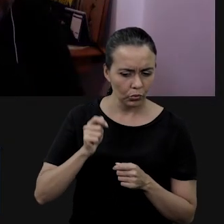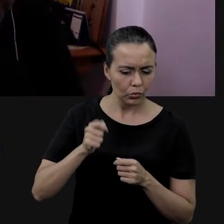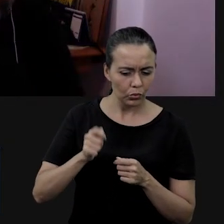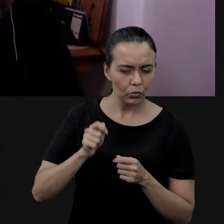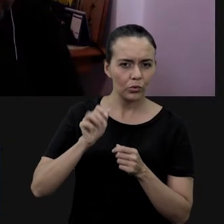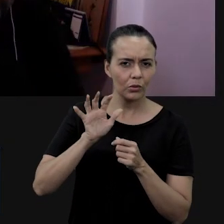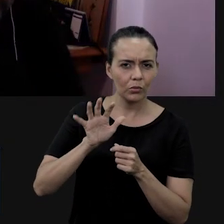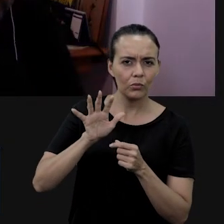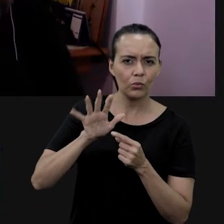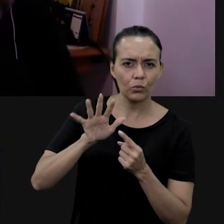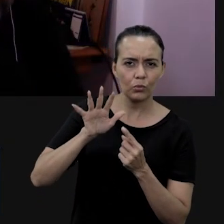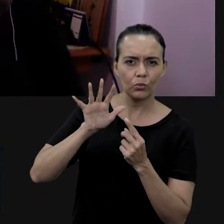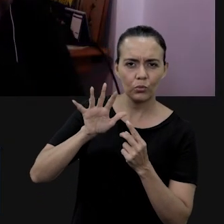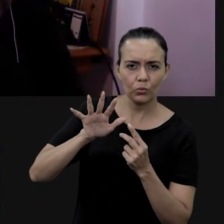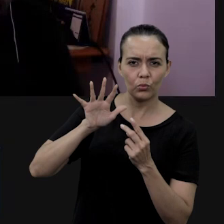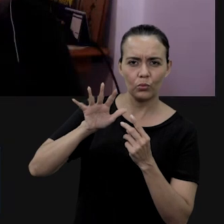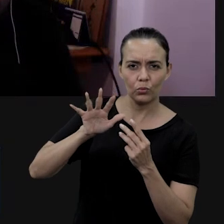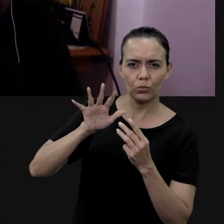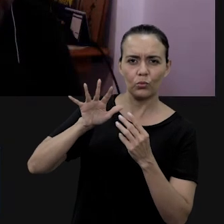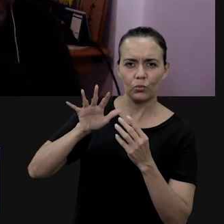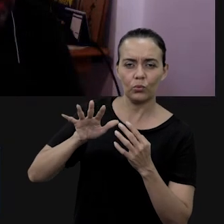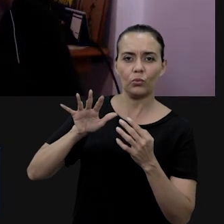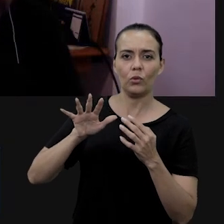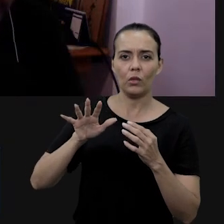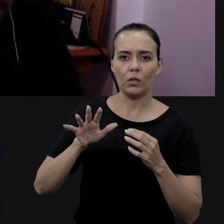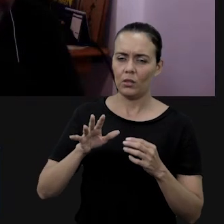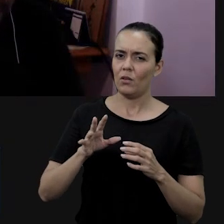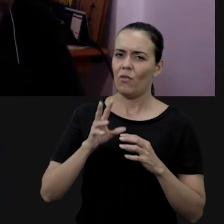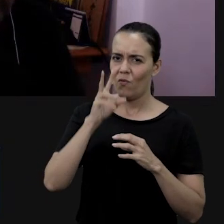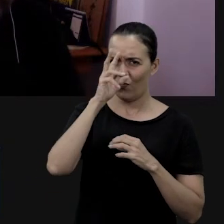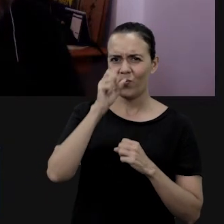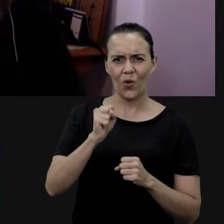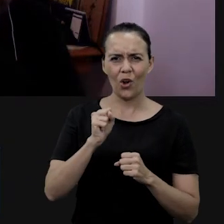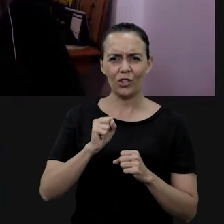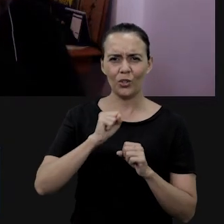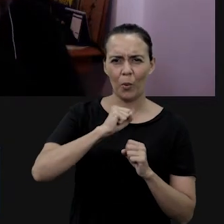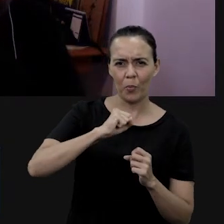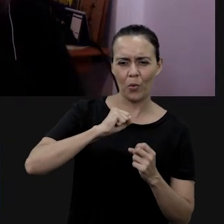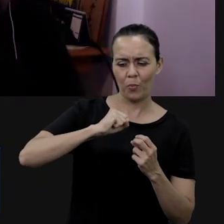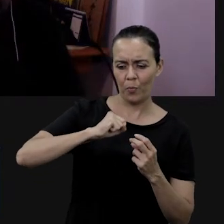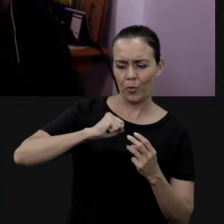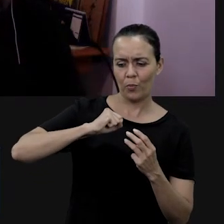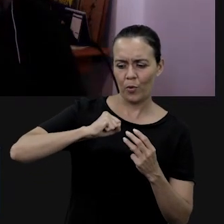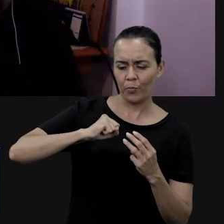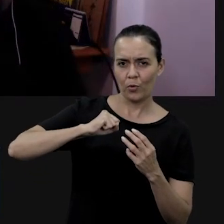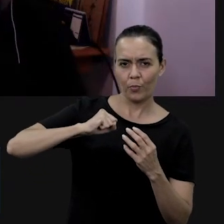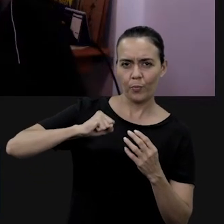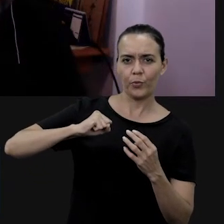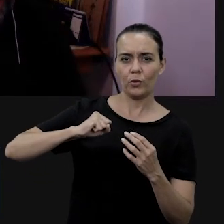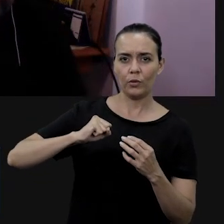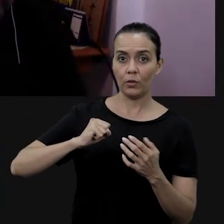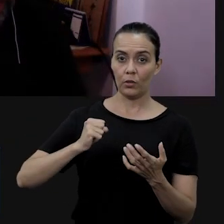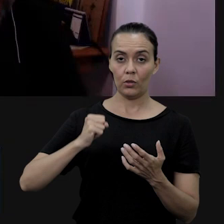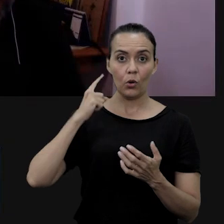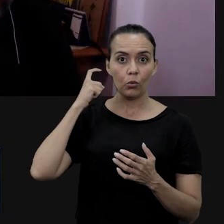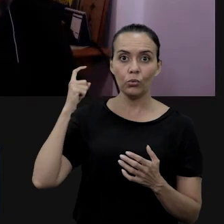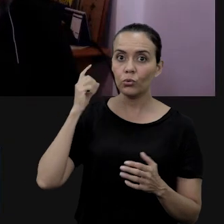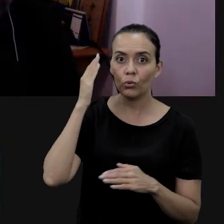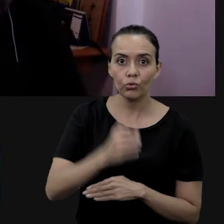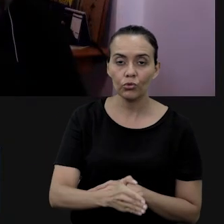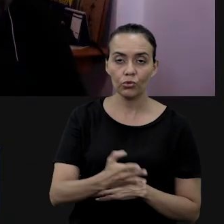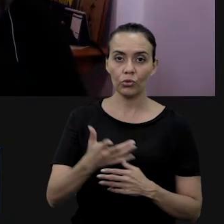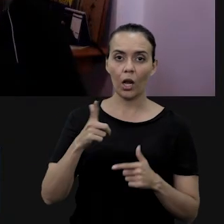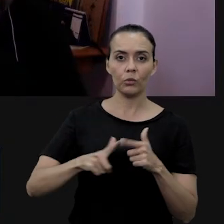tududum, tududum, tududum, tudum, um pulso grave, um som grave, uma pulsação, que era o tempo todo do